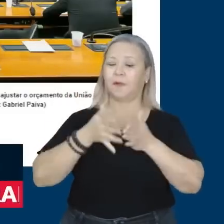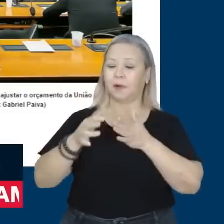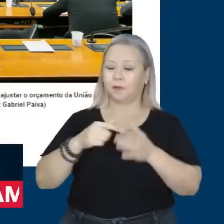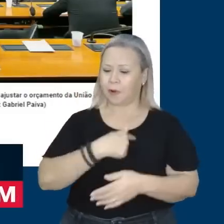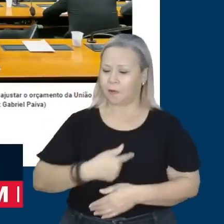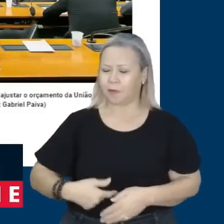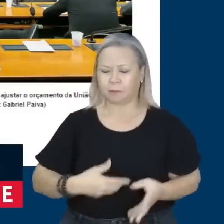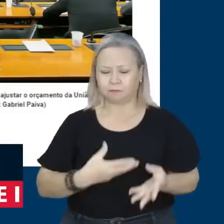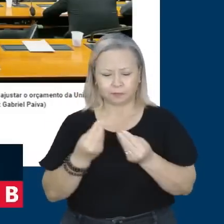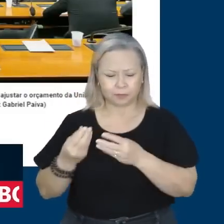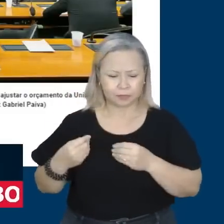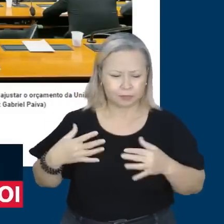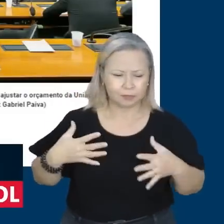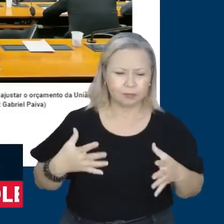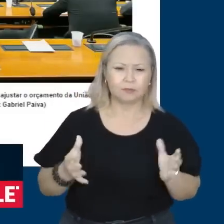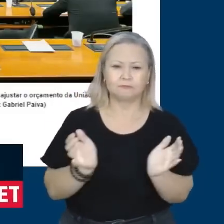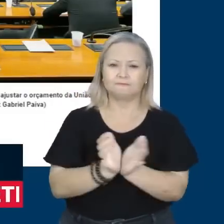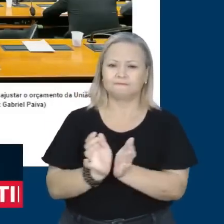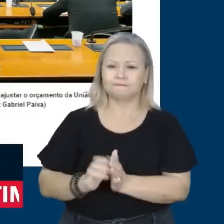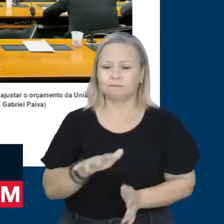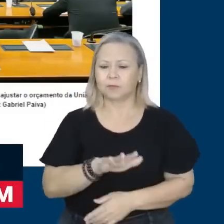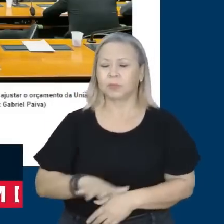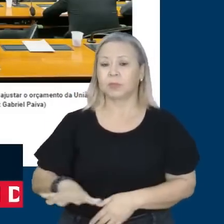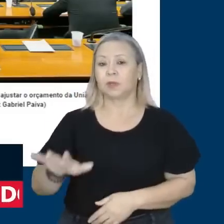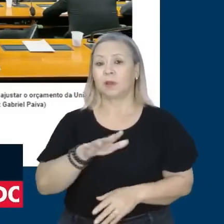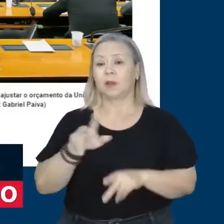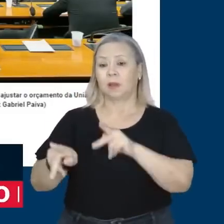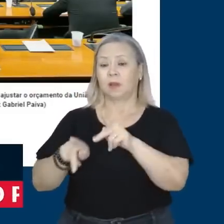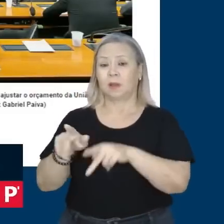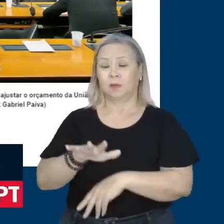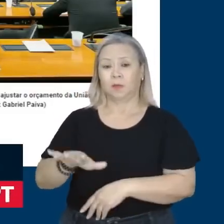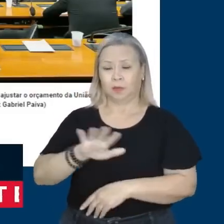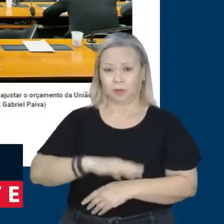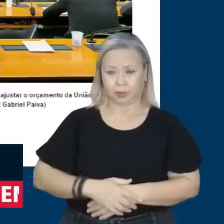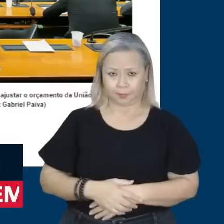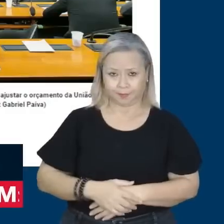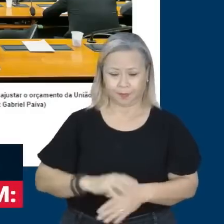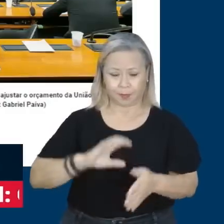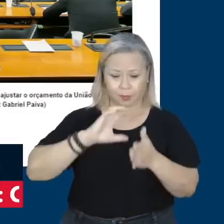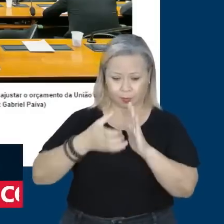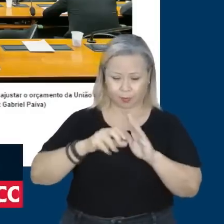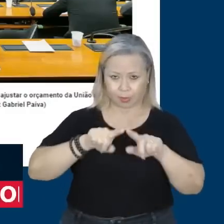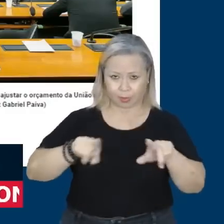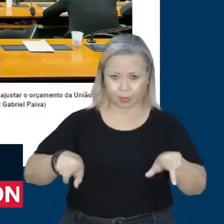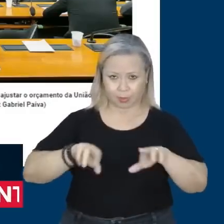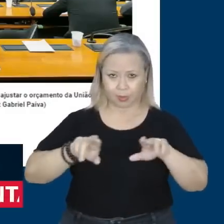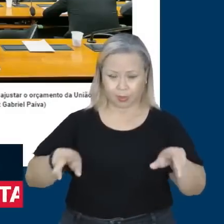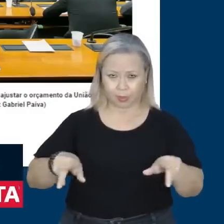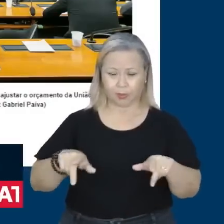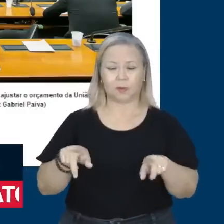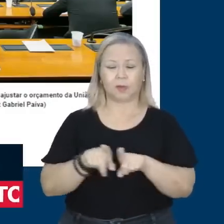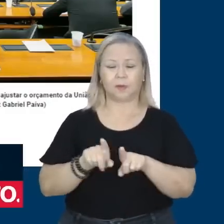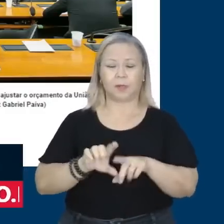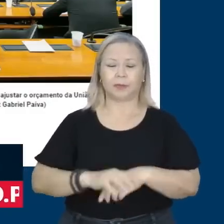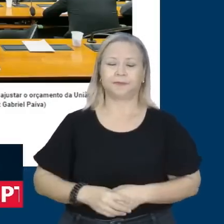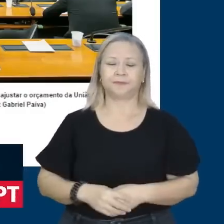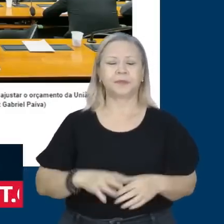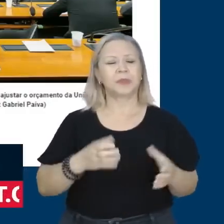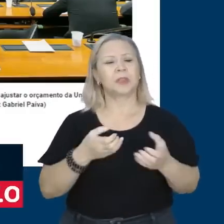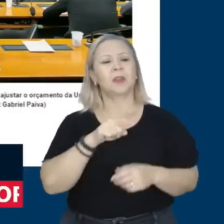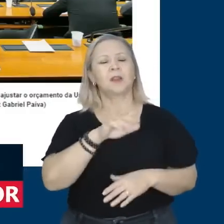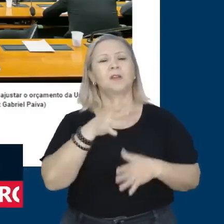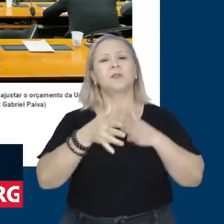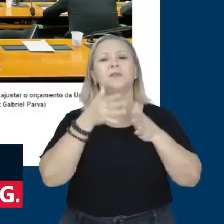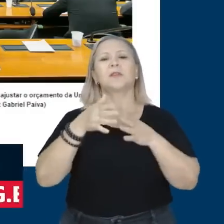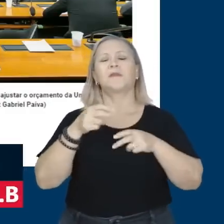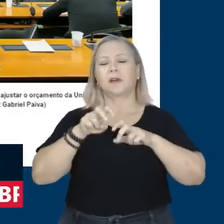com muita gente, com muitos partidos. E eu queria que você falasse um pouquinho do papel da bancada do PT e do partido em si na